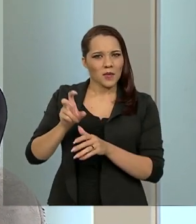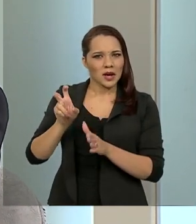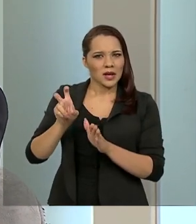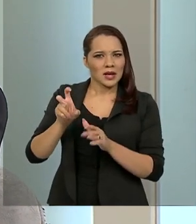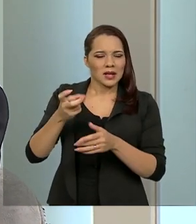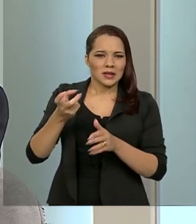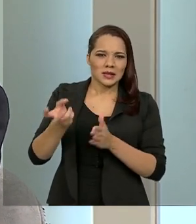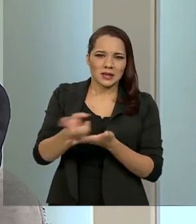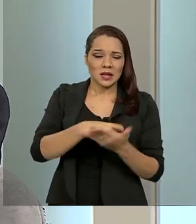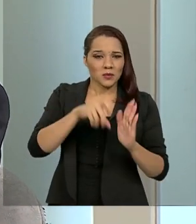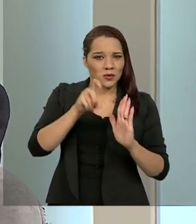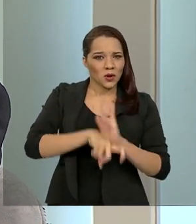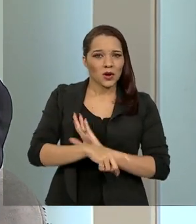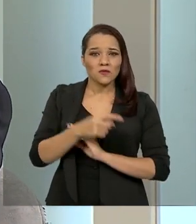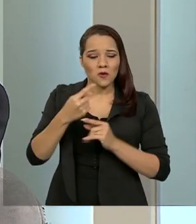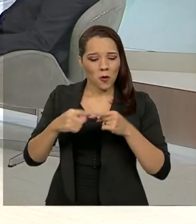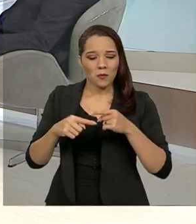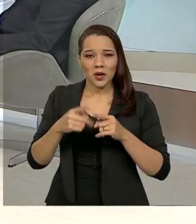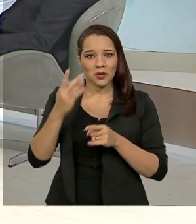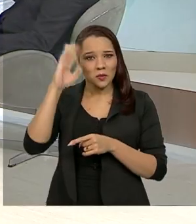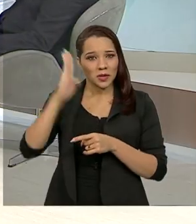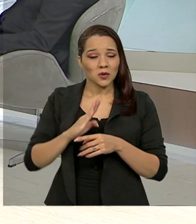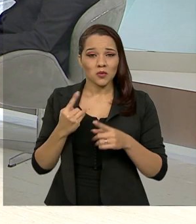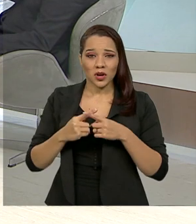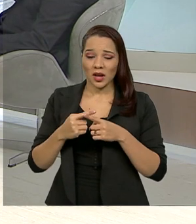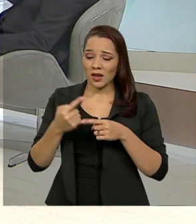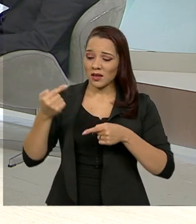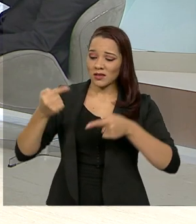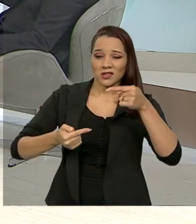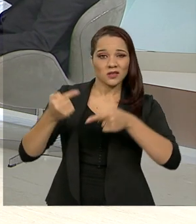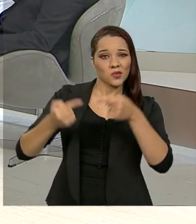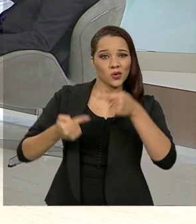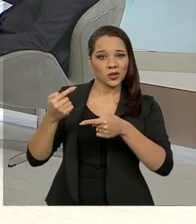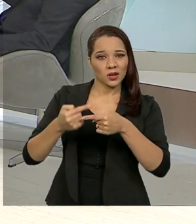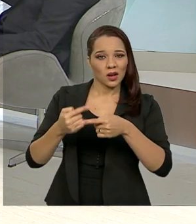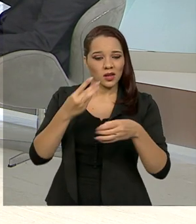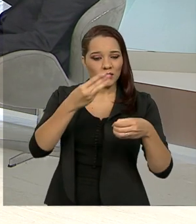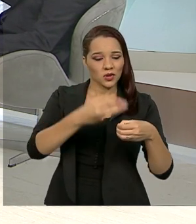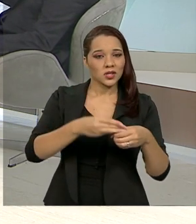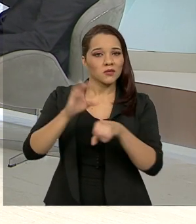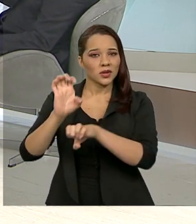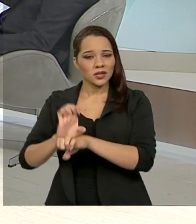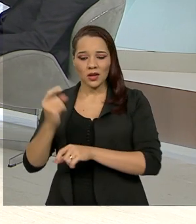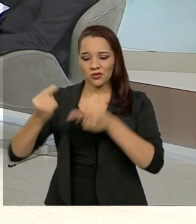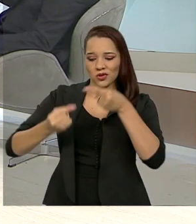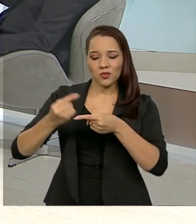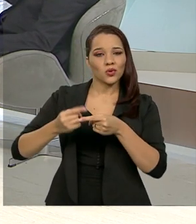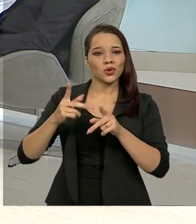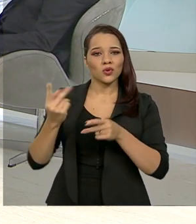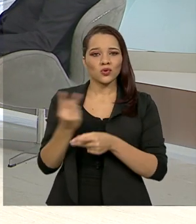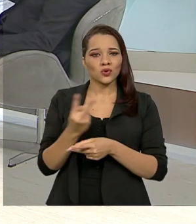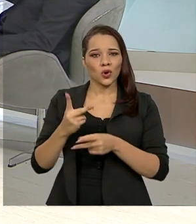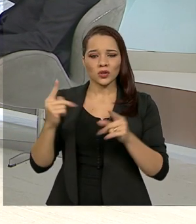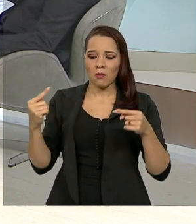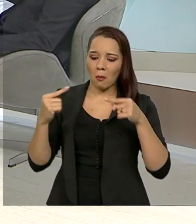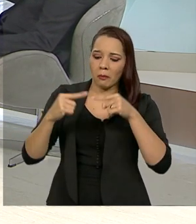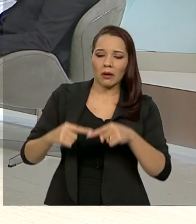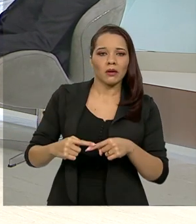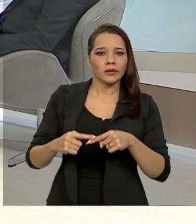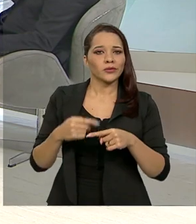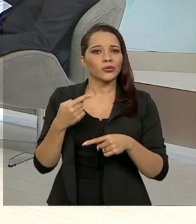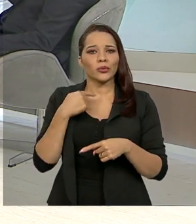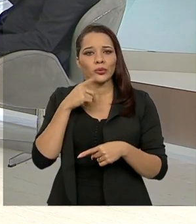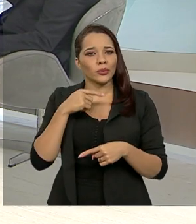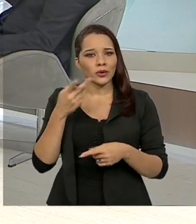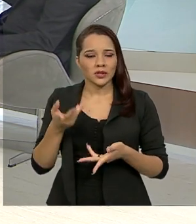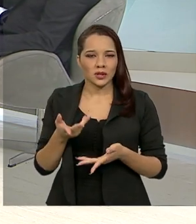ocorre no Brasil porque há uma disputa entre os diferentes entes e nunca se chega a um consenso. Isso vai acontecer agora ou